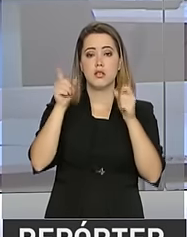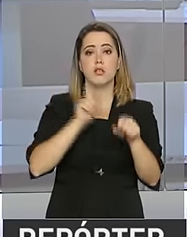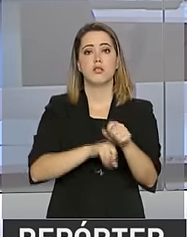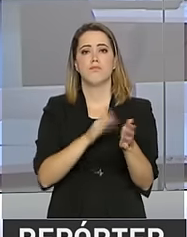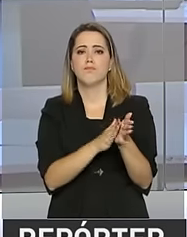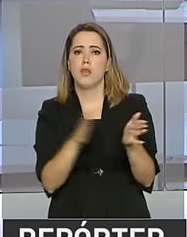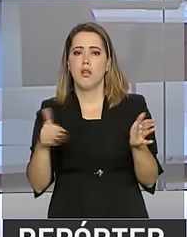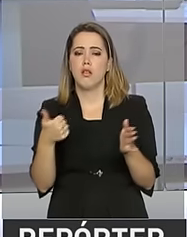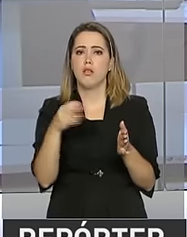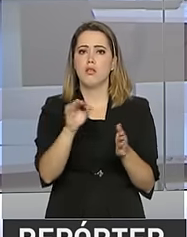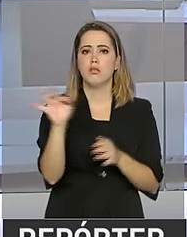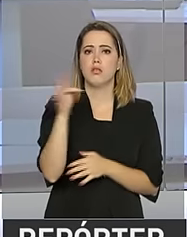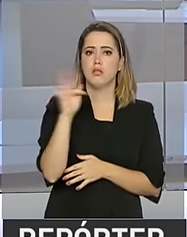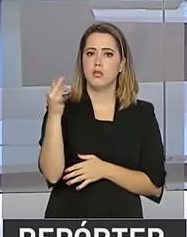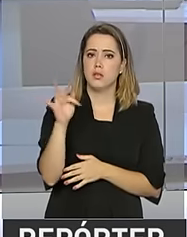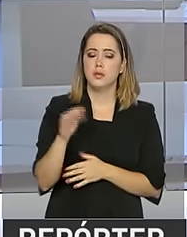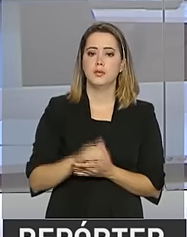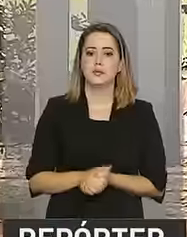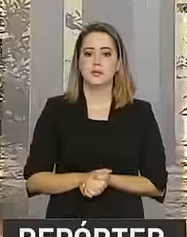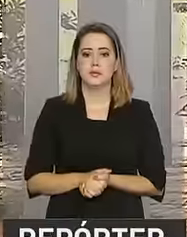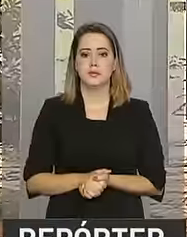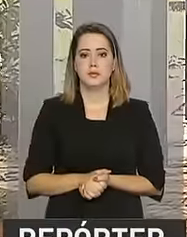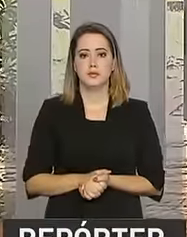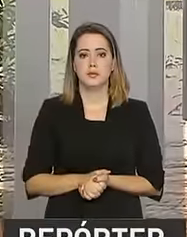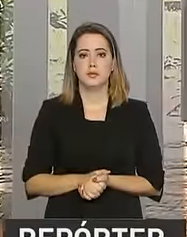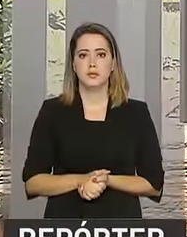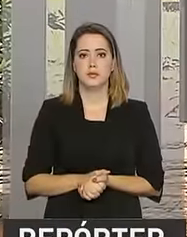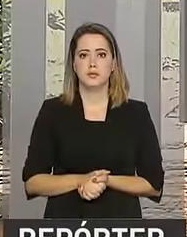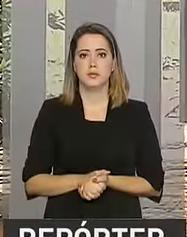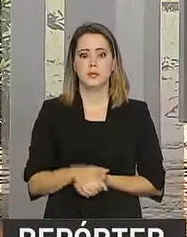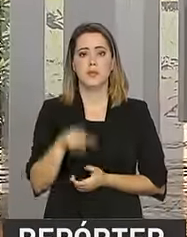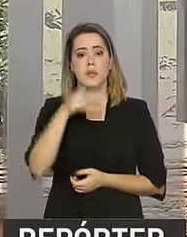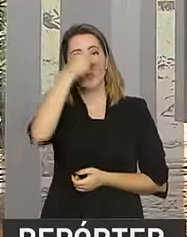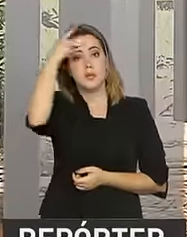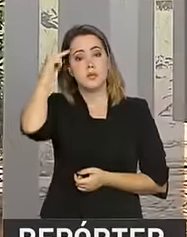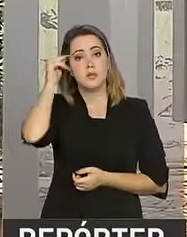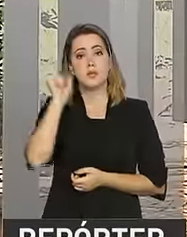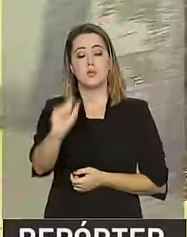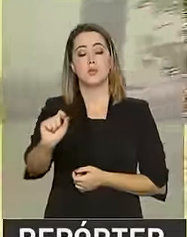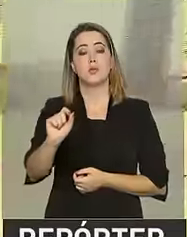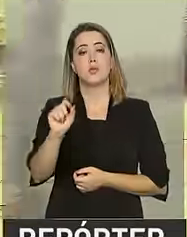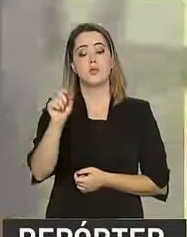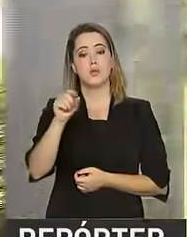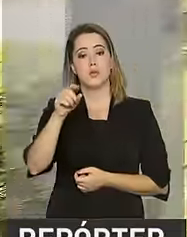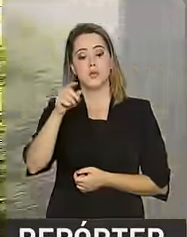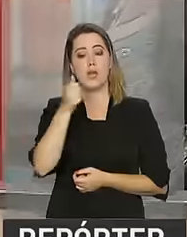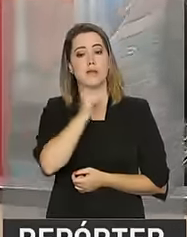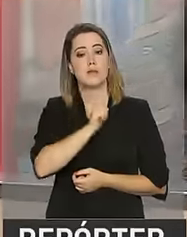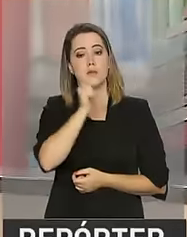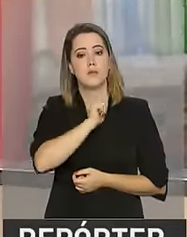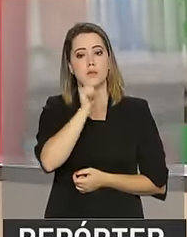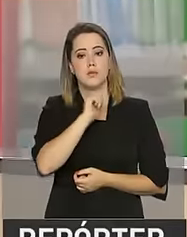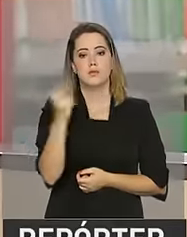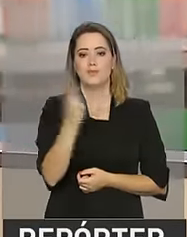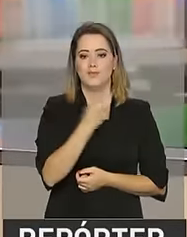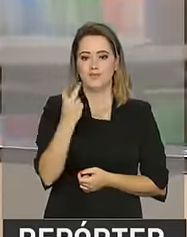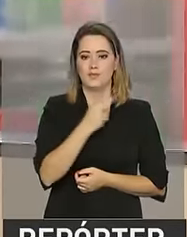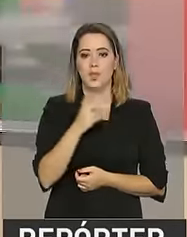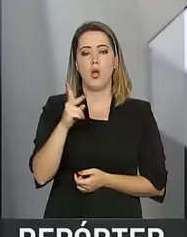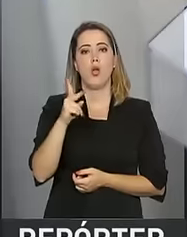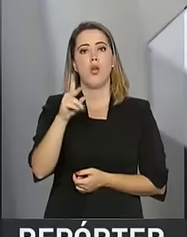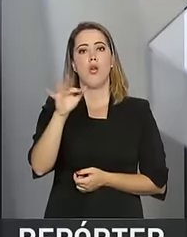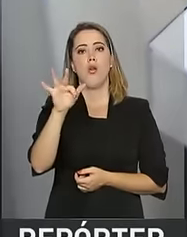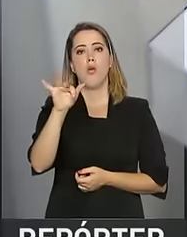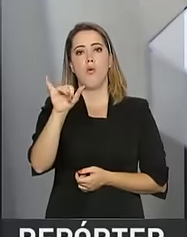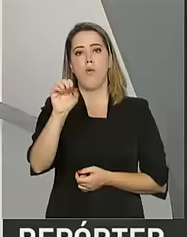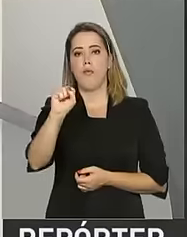termina no dia 10 de fevereiro para as estud antes universitárias naara e Larissa o fiéis